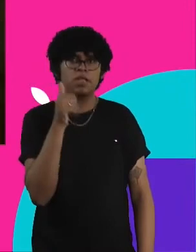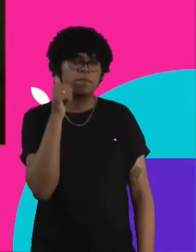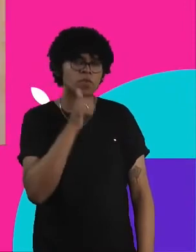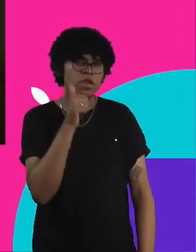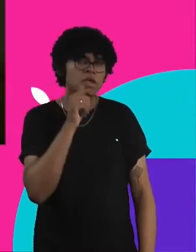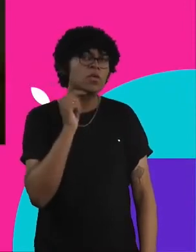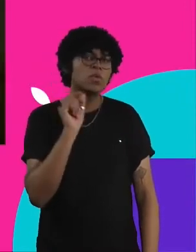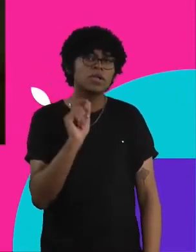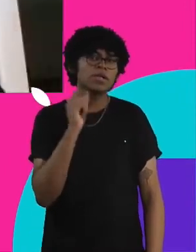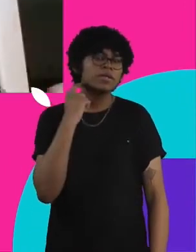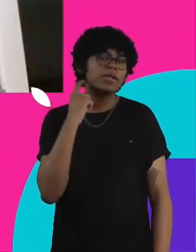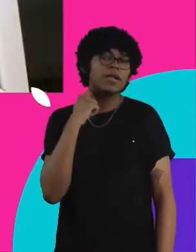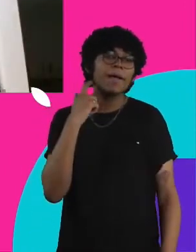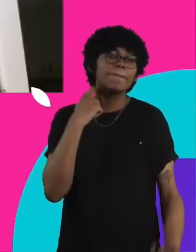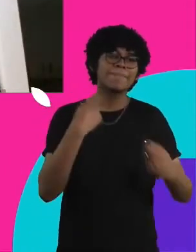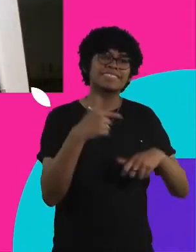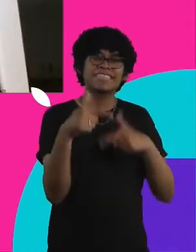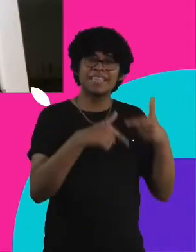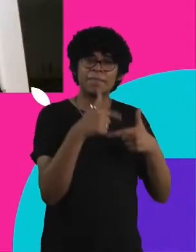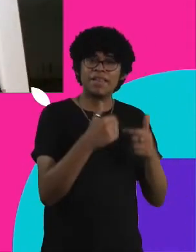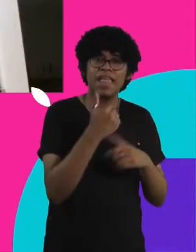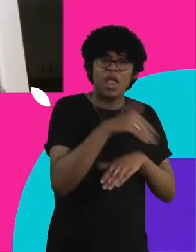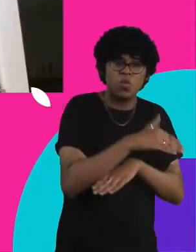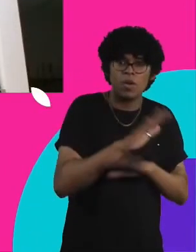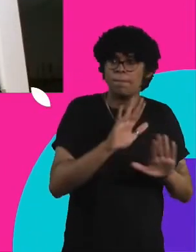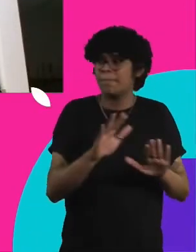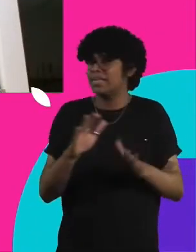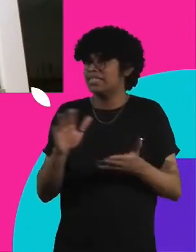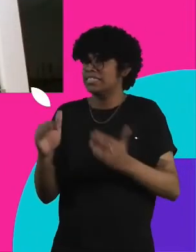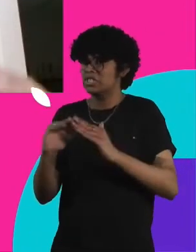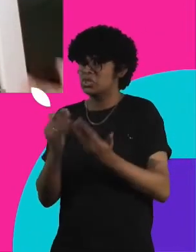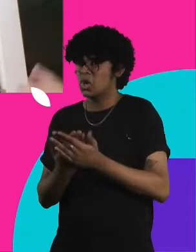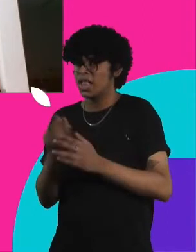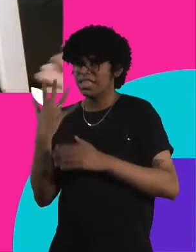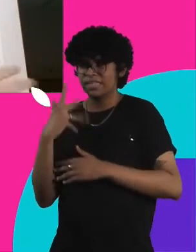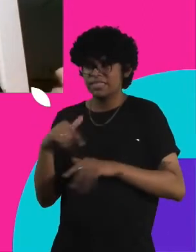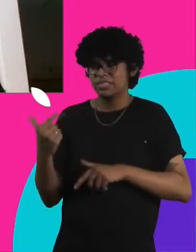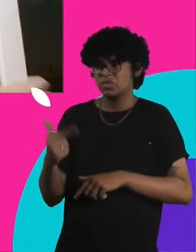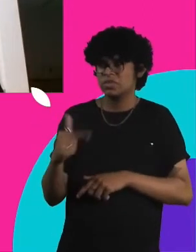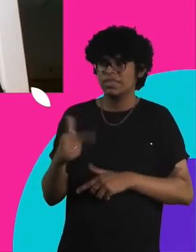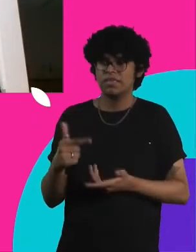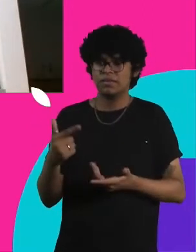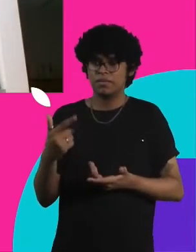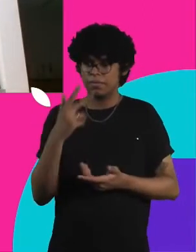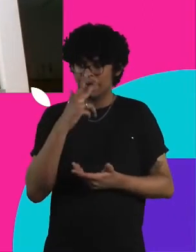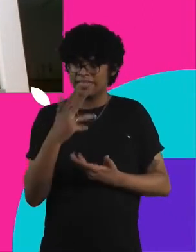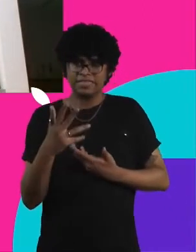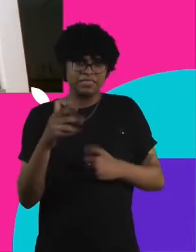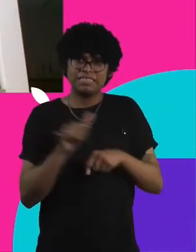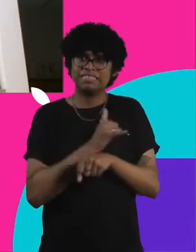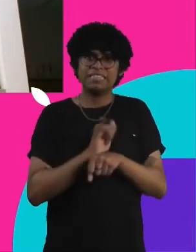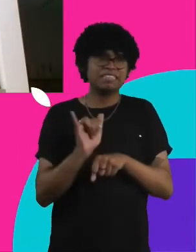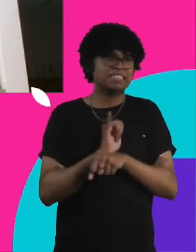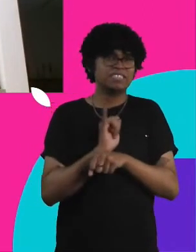assim, tinha que sair para trabalhar, mas não tinha creche, não tinha quem olhasse, e tiveram que fazer tudo isso e se virar de alguma